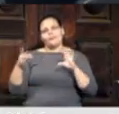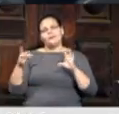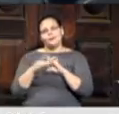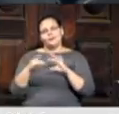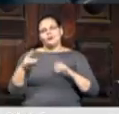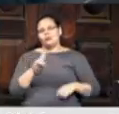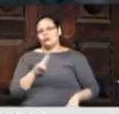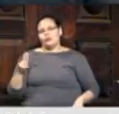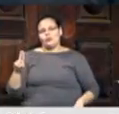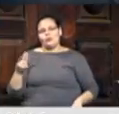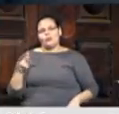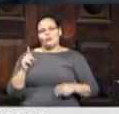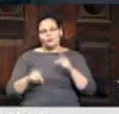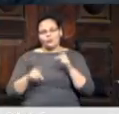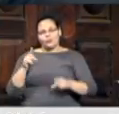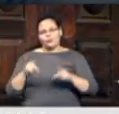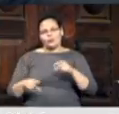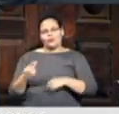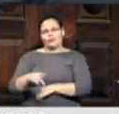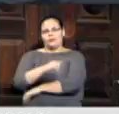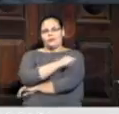em nome do povo do Estado do Rio de Janeiro,